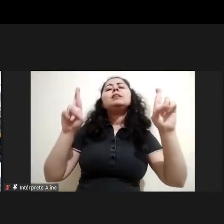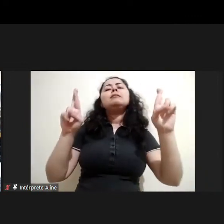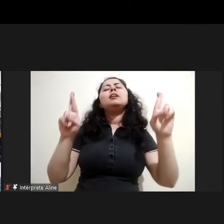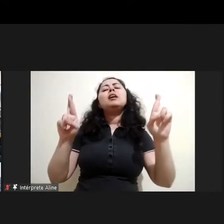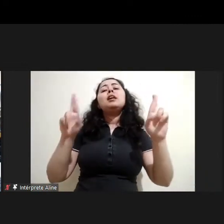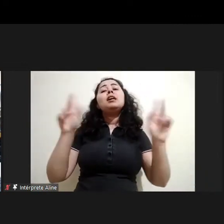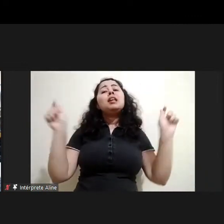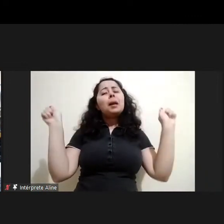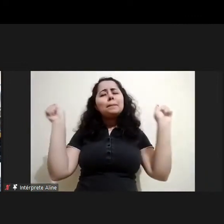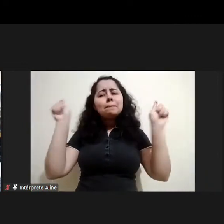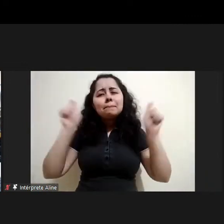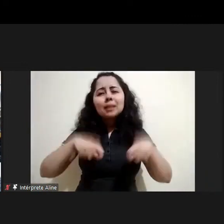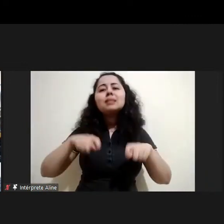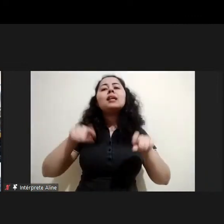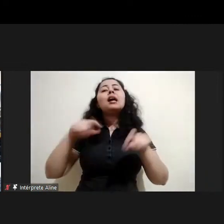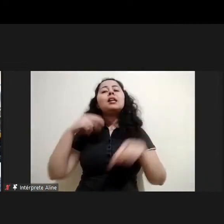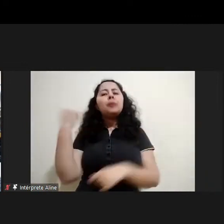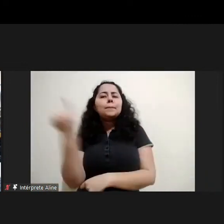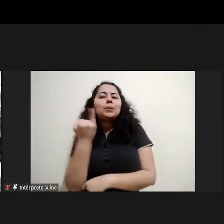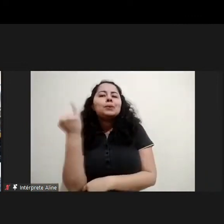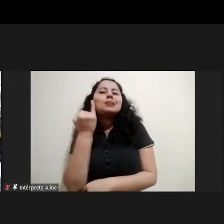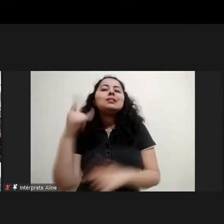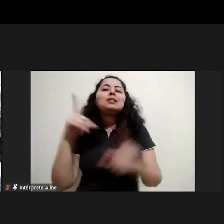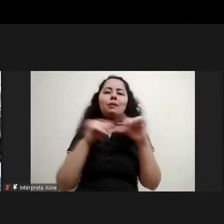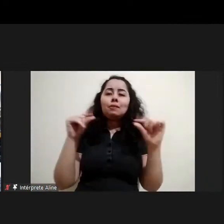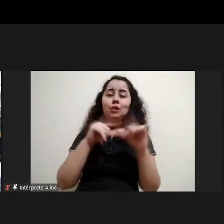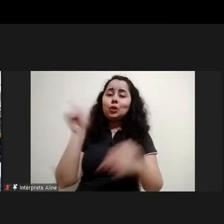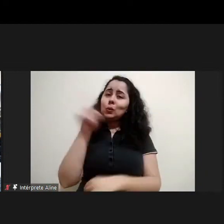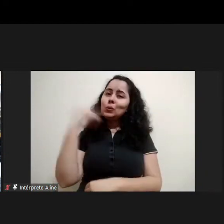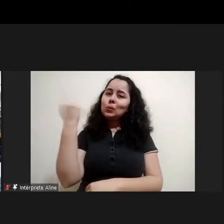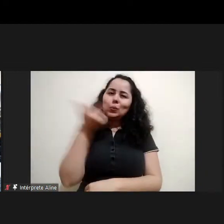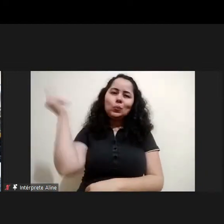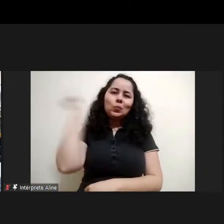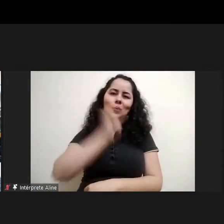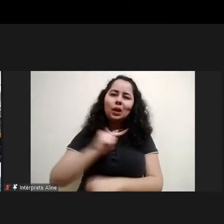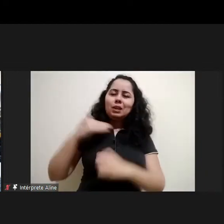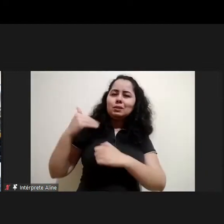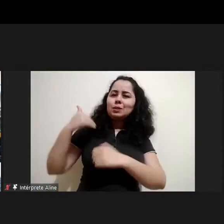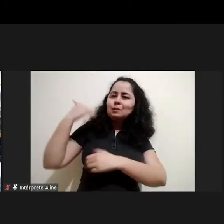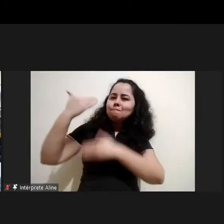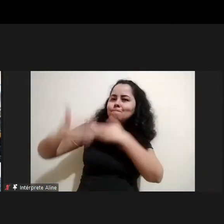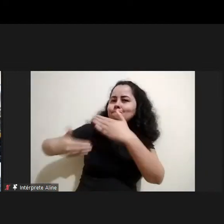relevância da nossa instituição, nós possamos construir um país cada